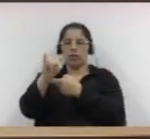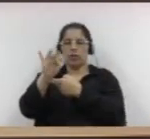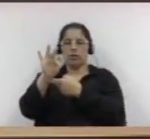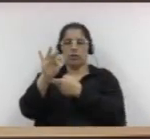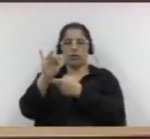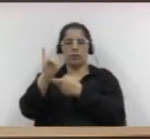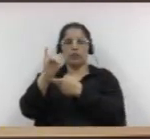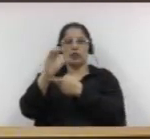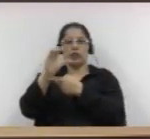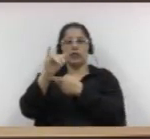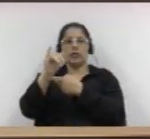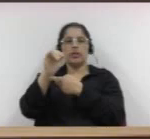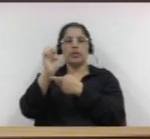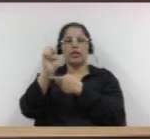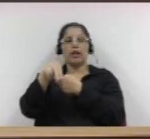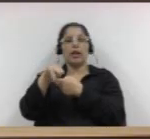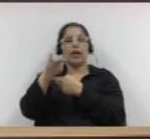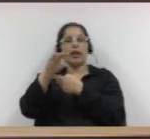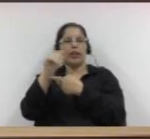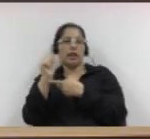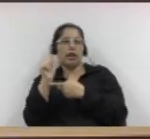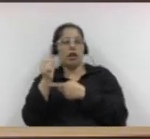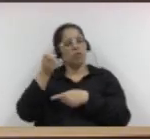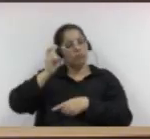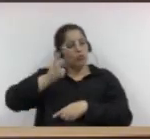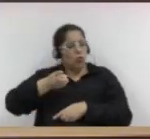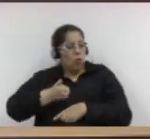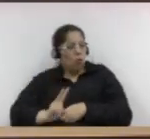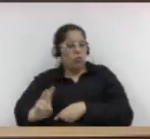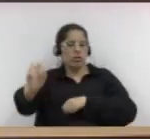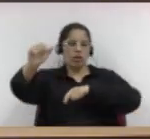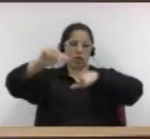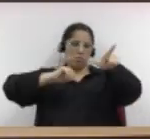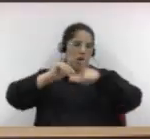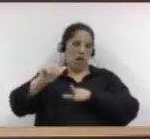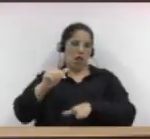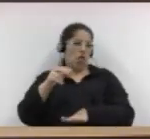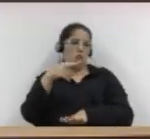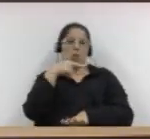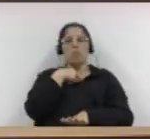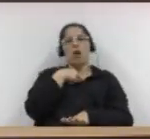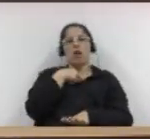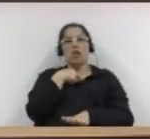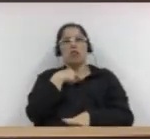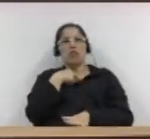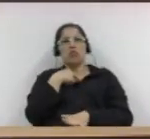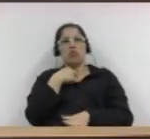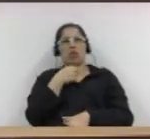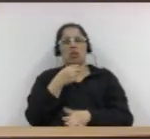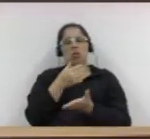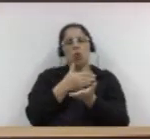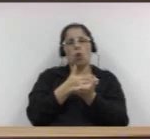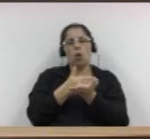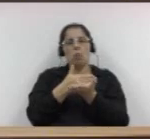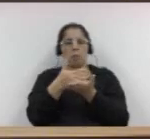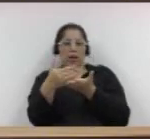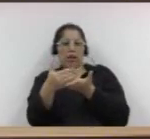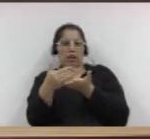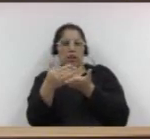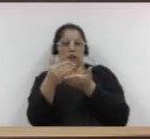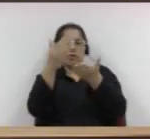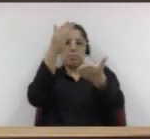significa dizer continuidade. Você não pode simplesmente pegar algo e soterrar, você tem que ter